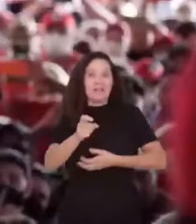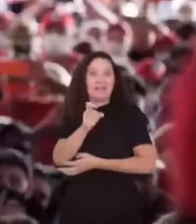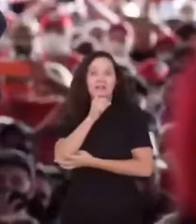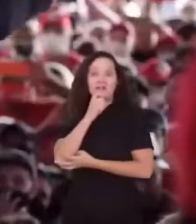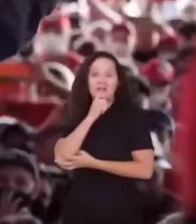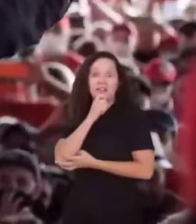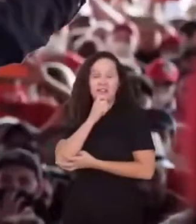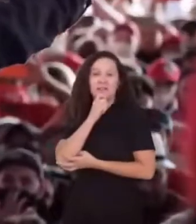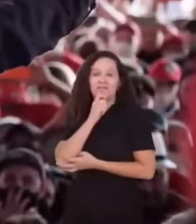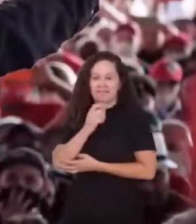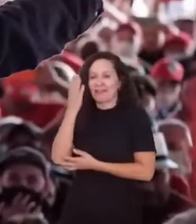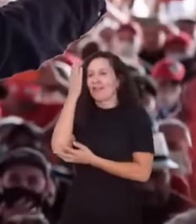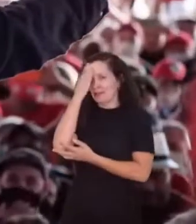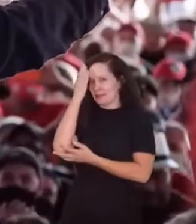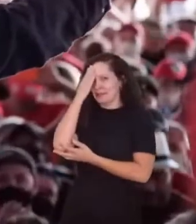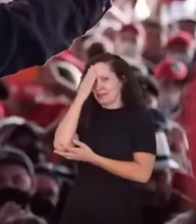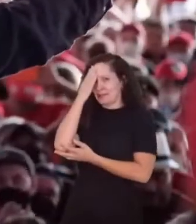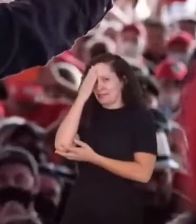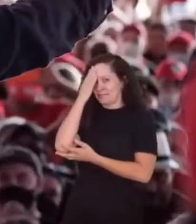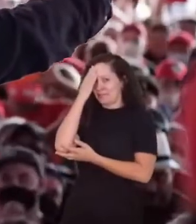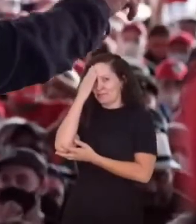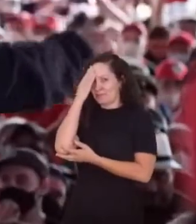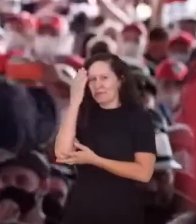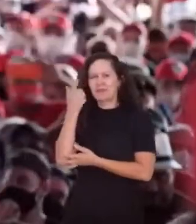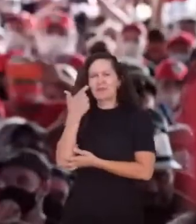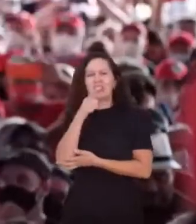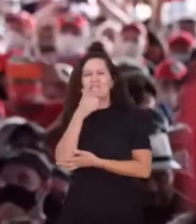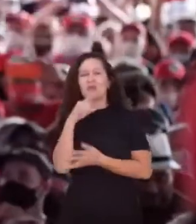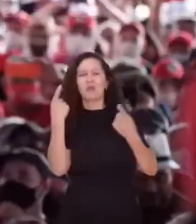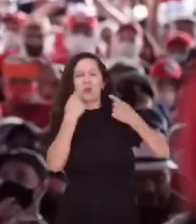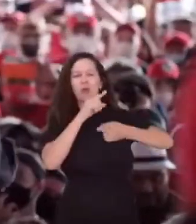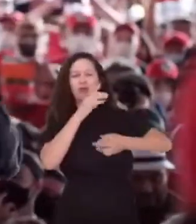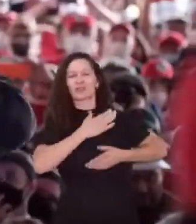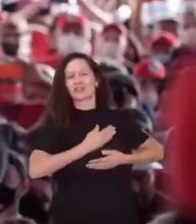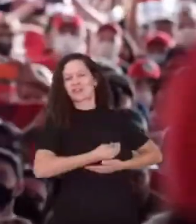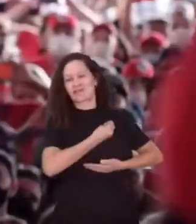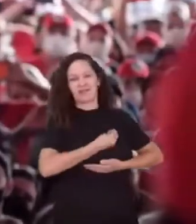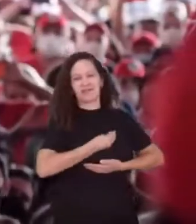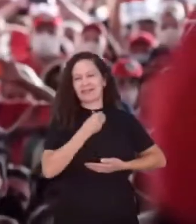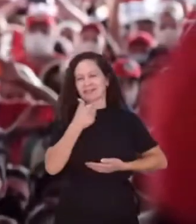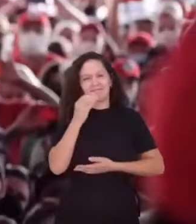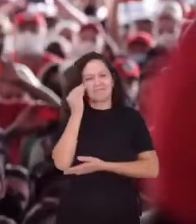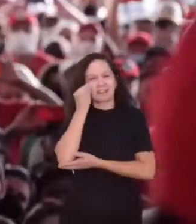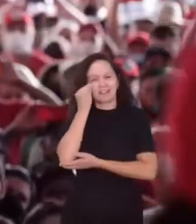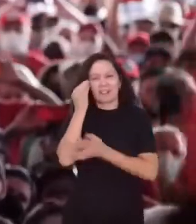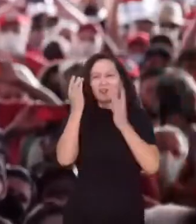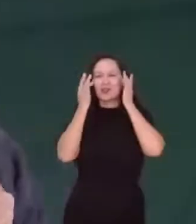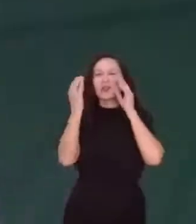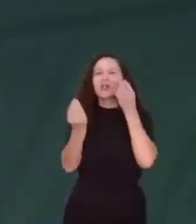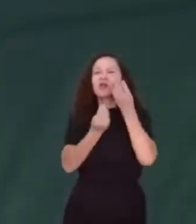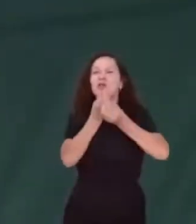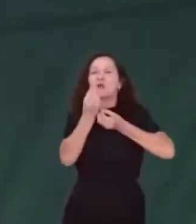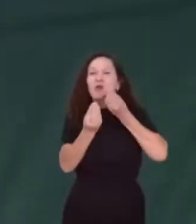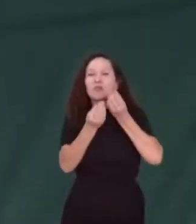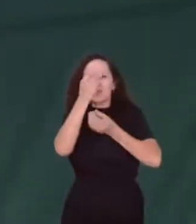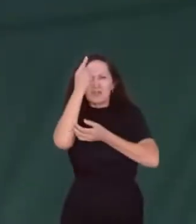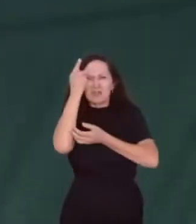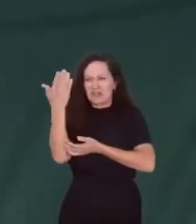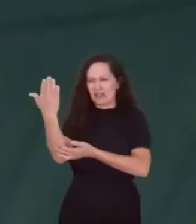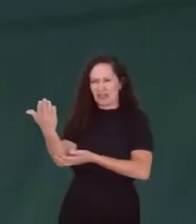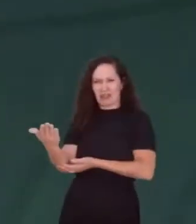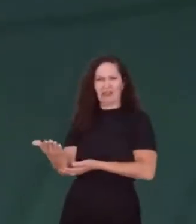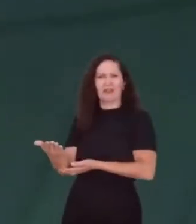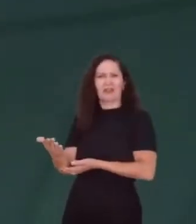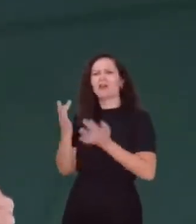Nenhum deles nunca passou isso. Eu não sei como é que uma figura grotesca, não sei como é que uma figura,